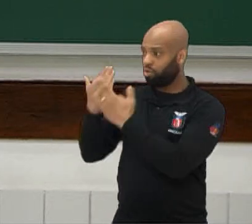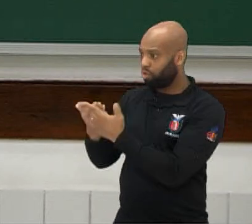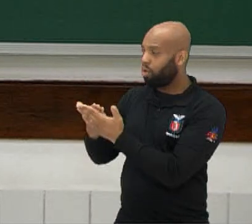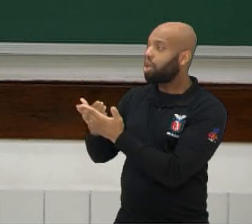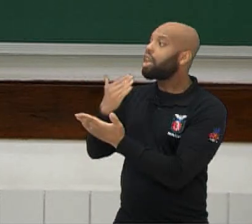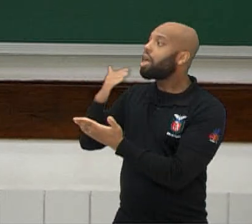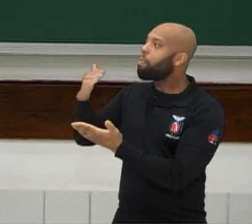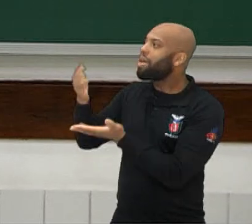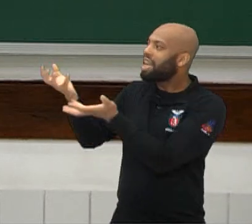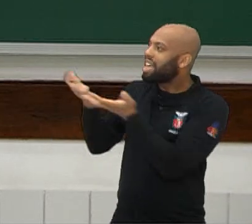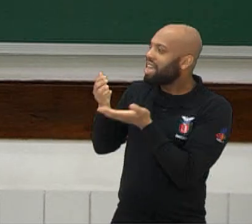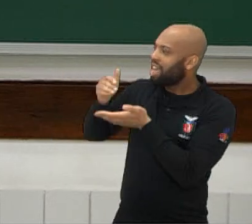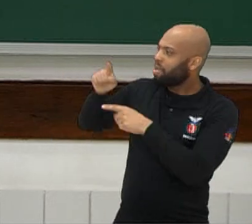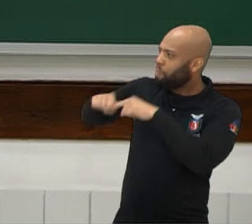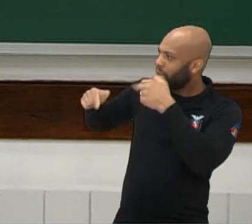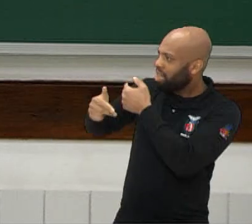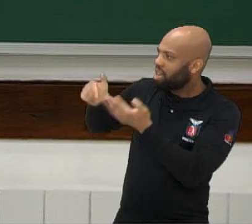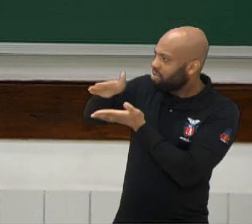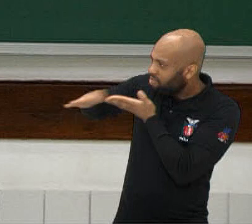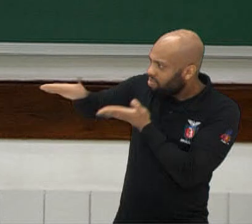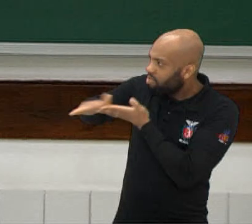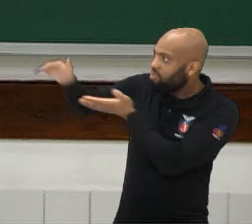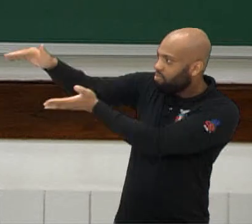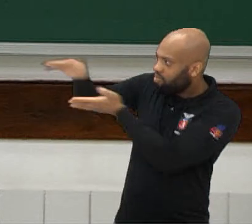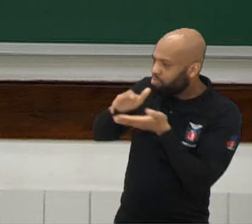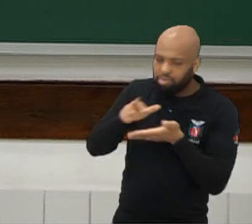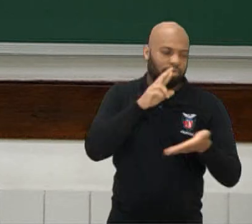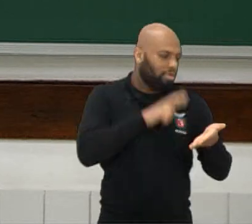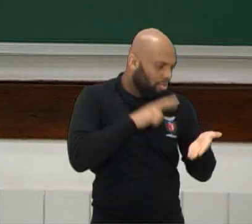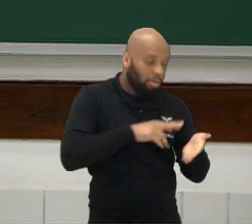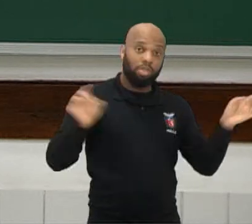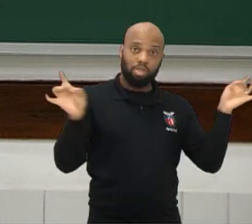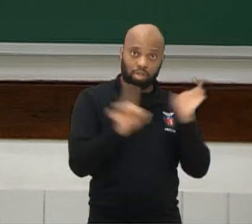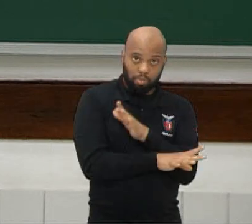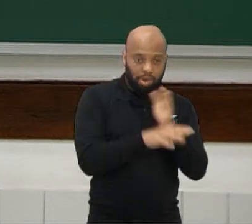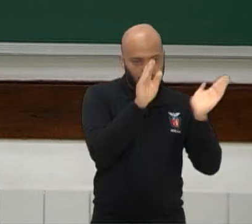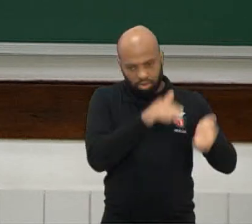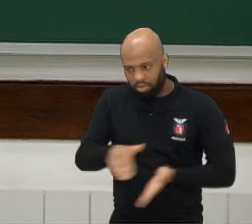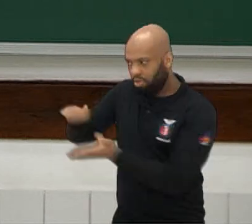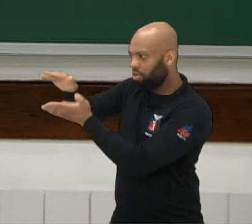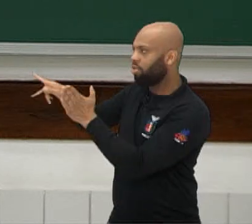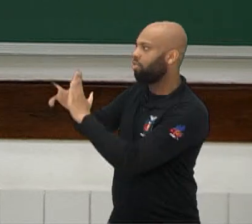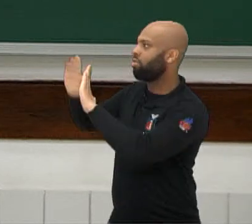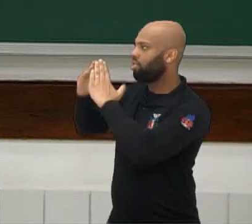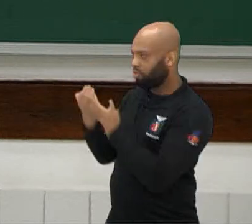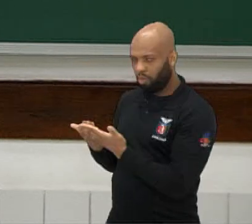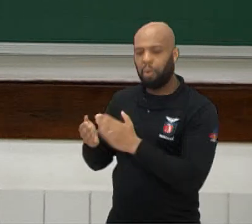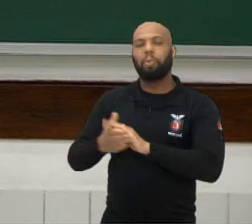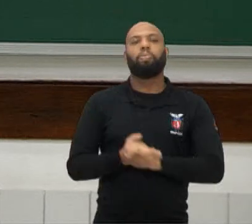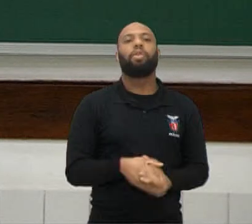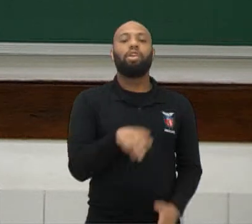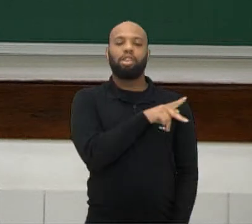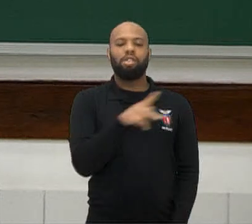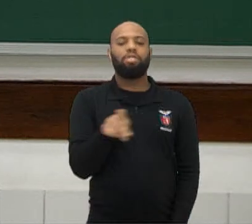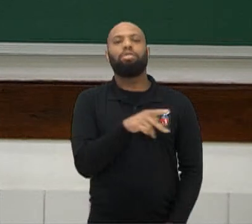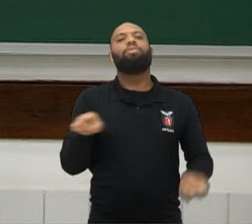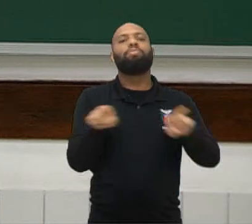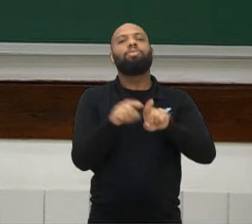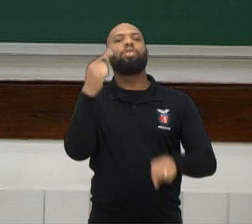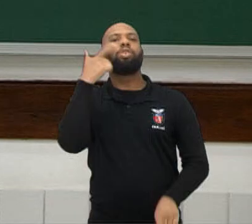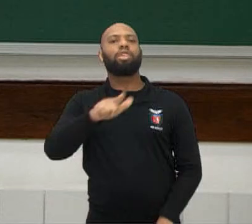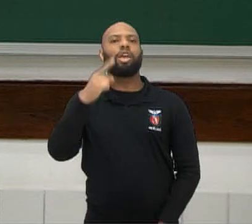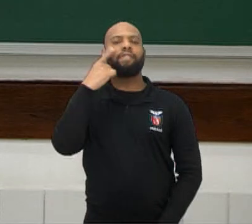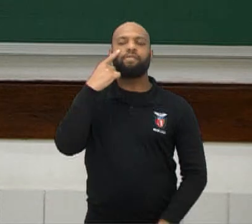pede o material impresso, também realiza as atividades, devolve na escola e o professor poderá também acompanhar aí o